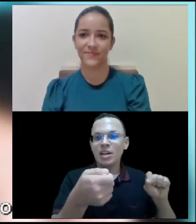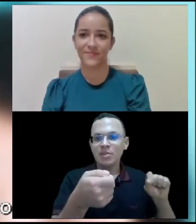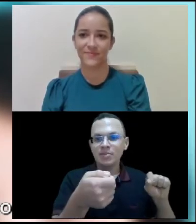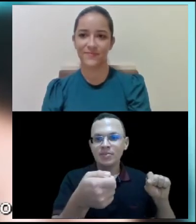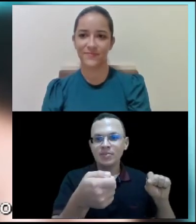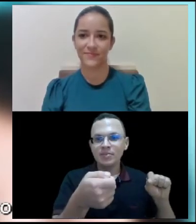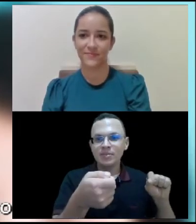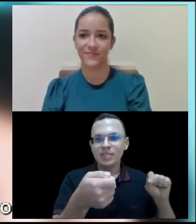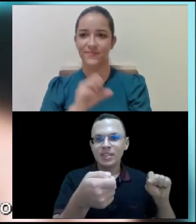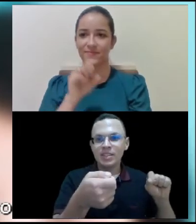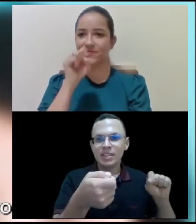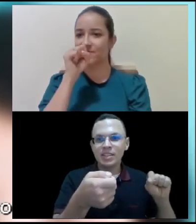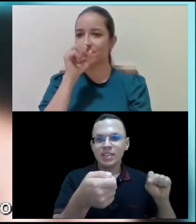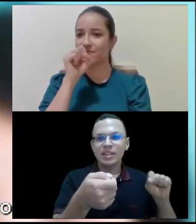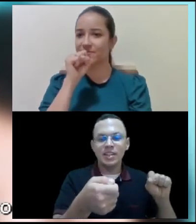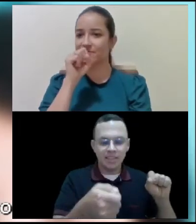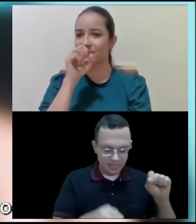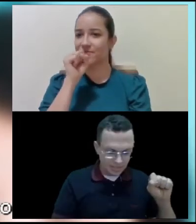qual é o sinal?